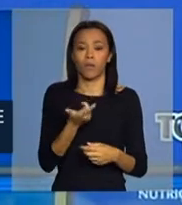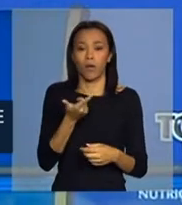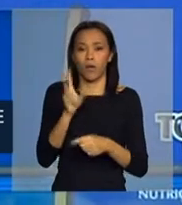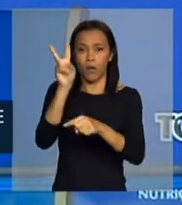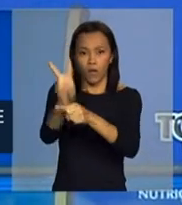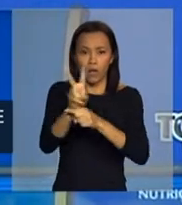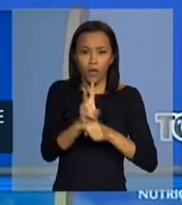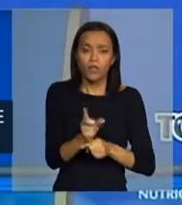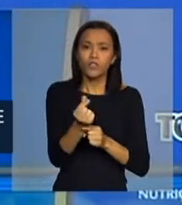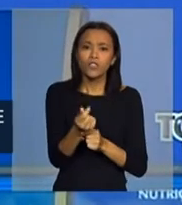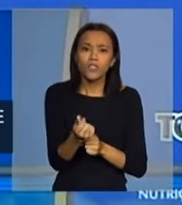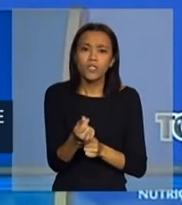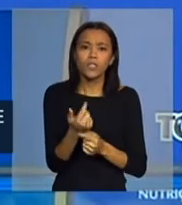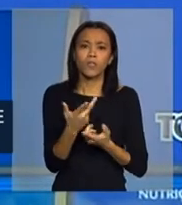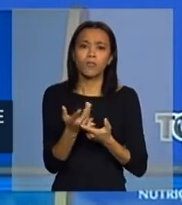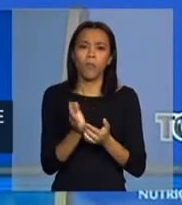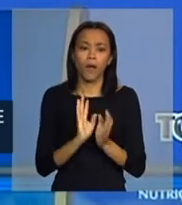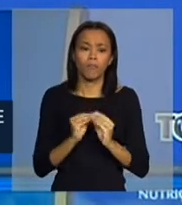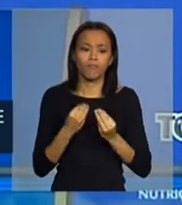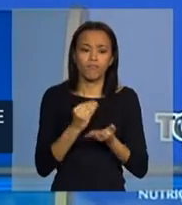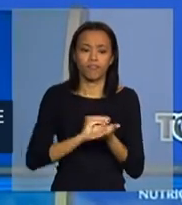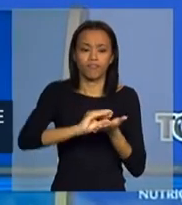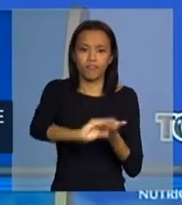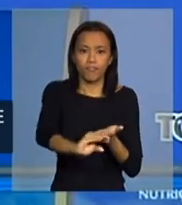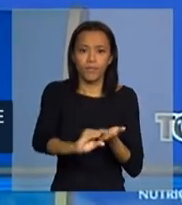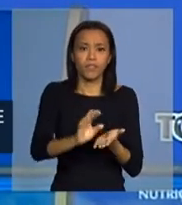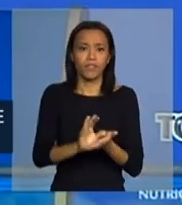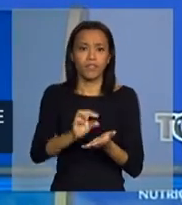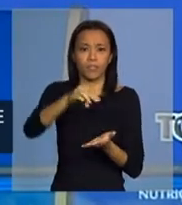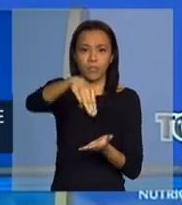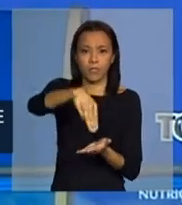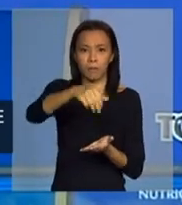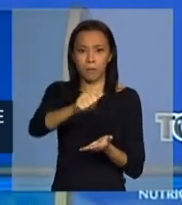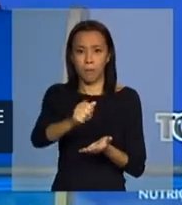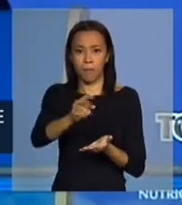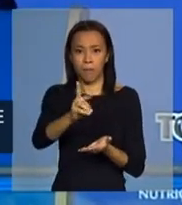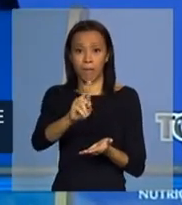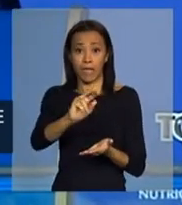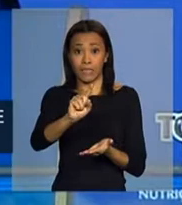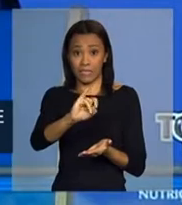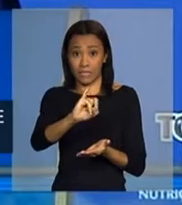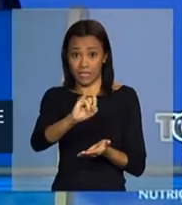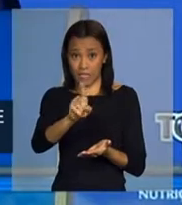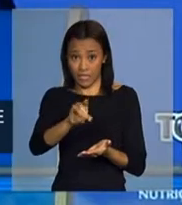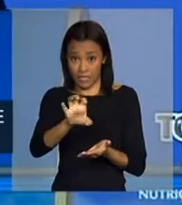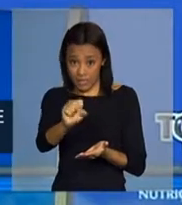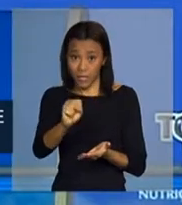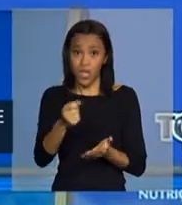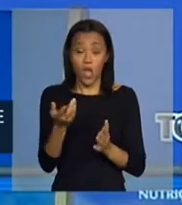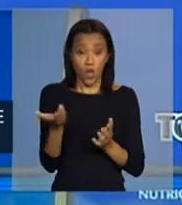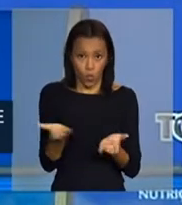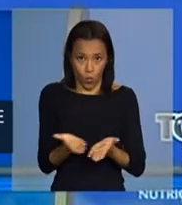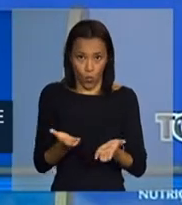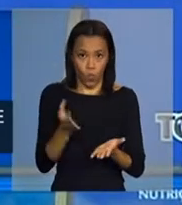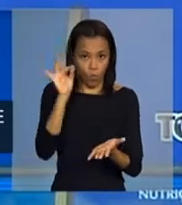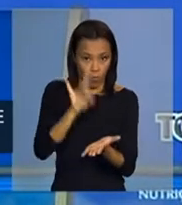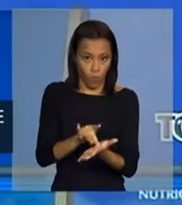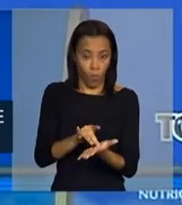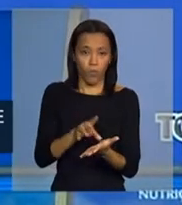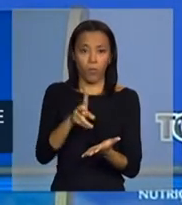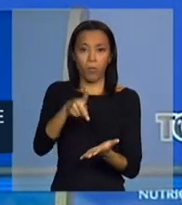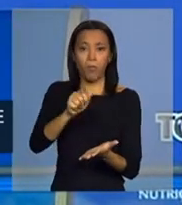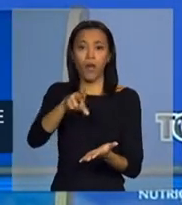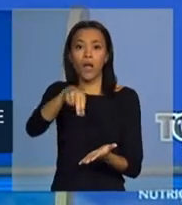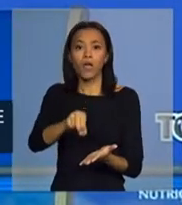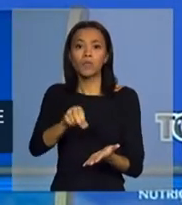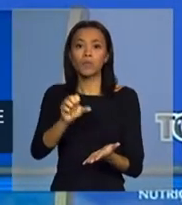de matrizes e reprodutores bovinos e bubalinos. Nós previmos no atual plano safra uma